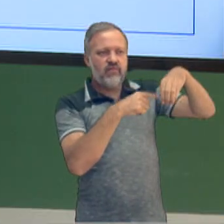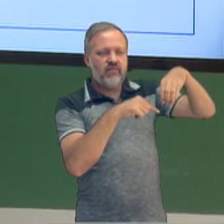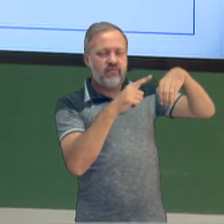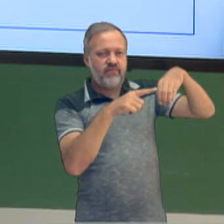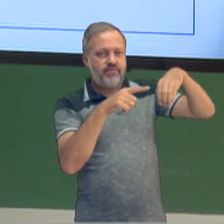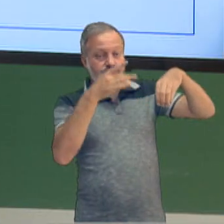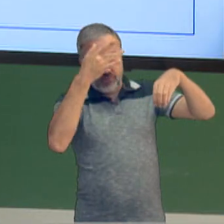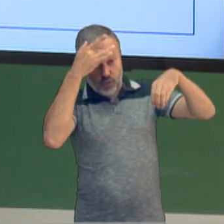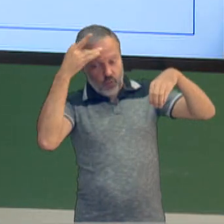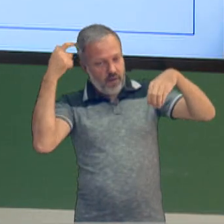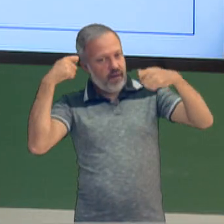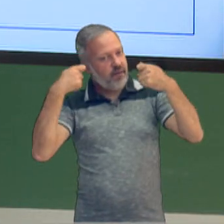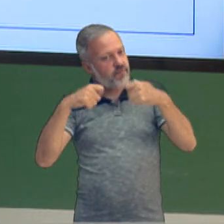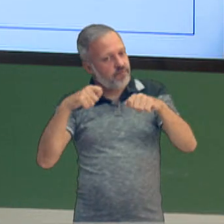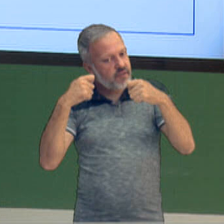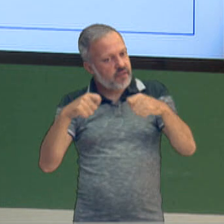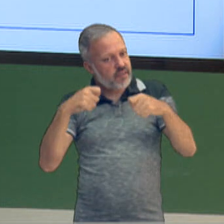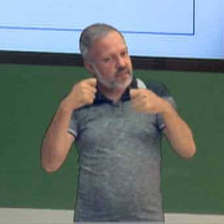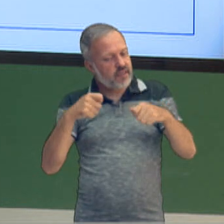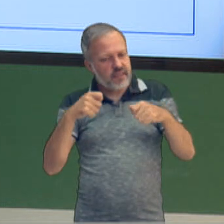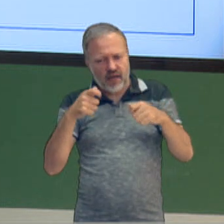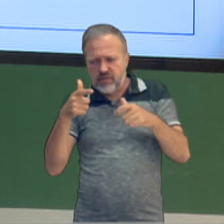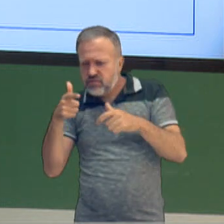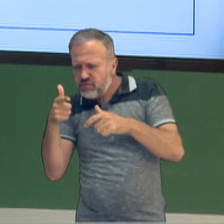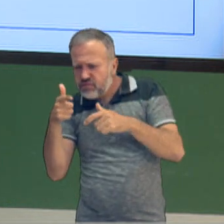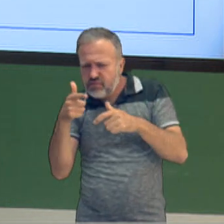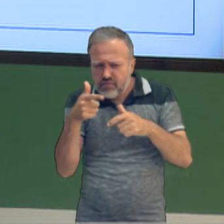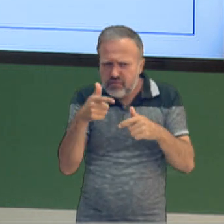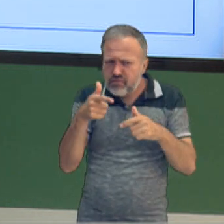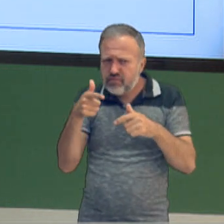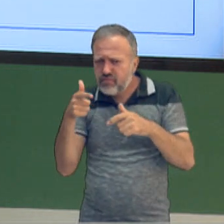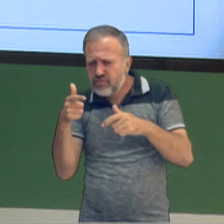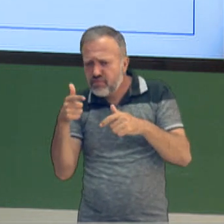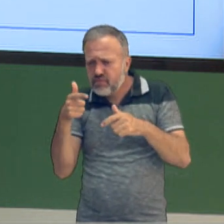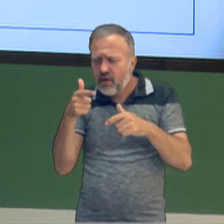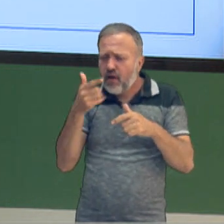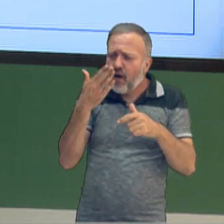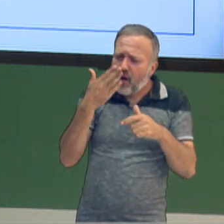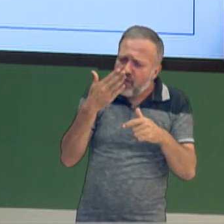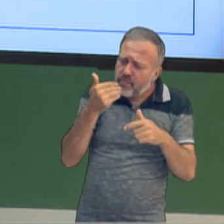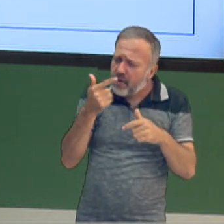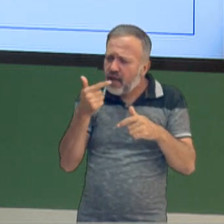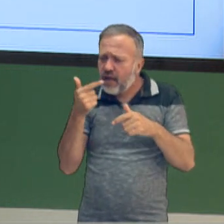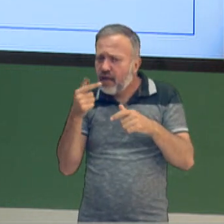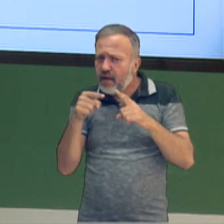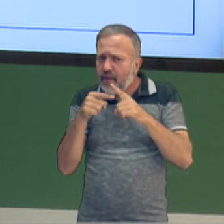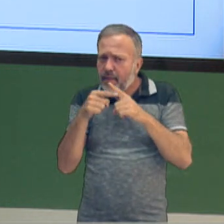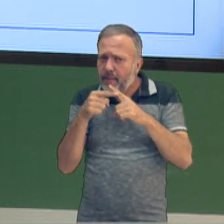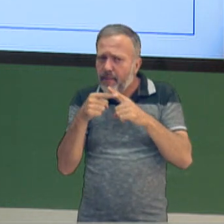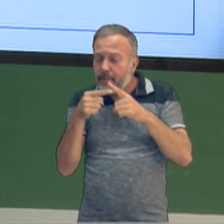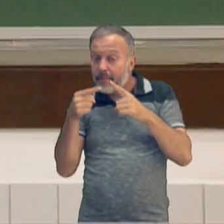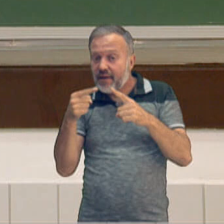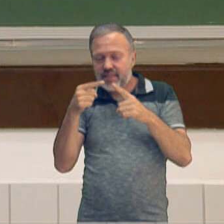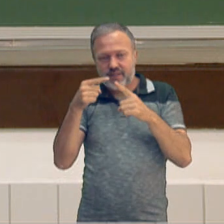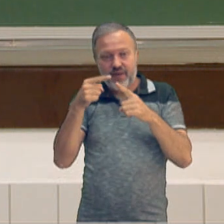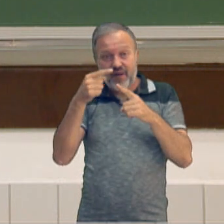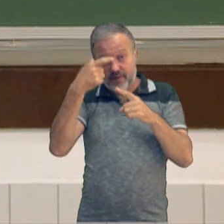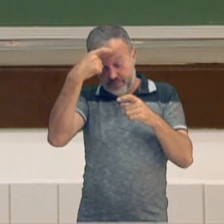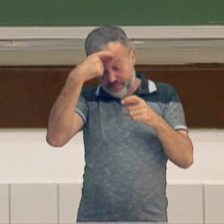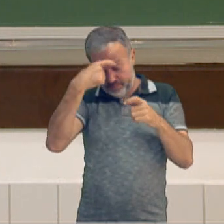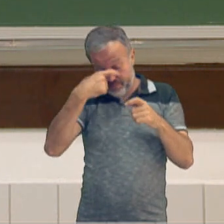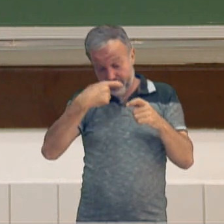caçar, era difícil encontrar alimento. Então quem tinha essa reserva, quem tinha essa capacidade de reservar energia,